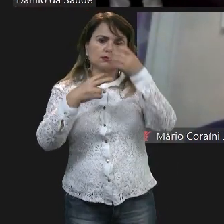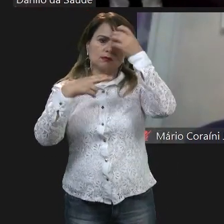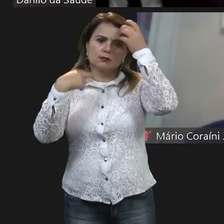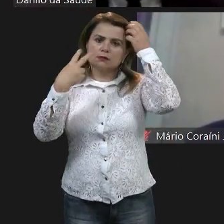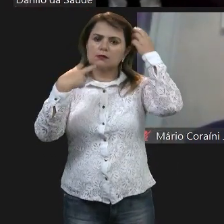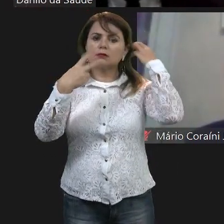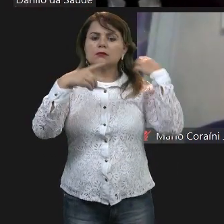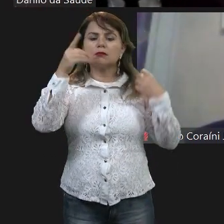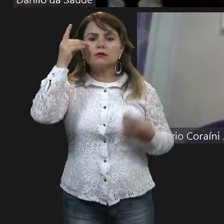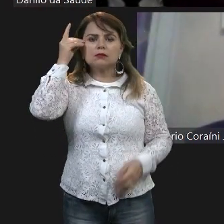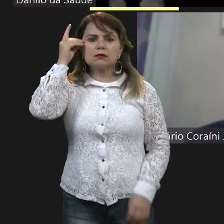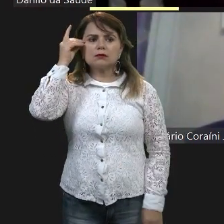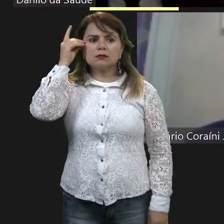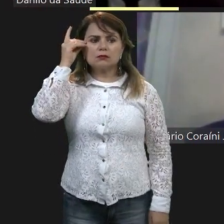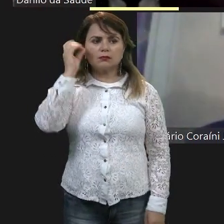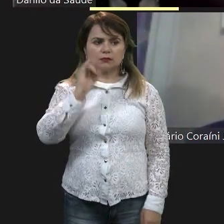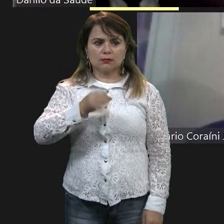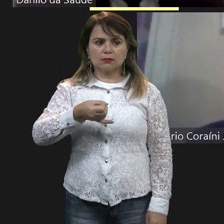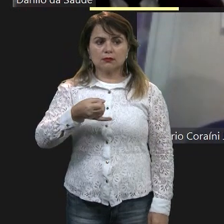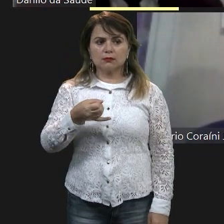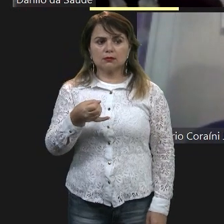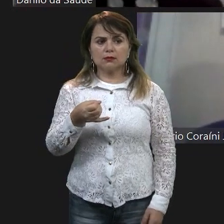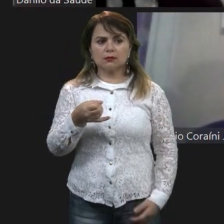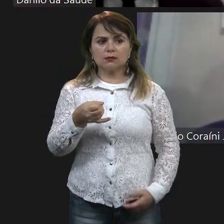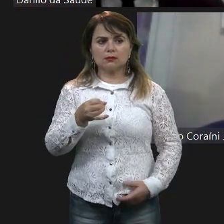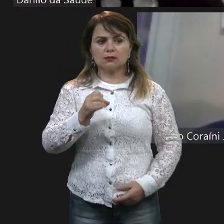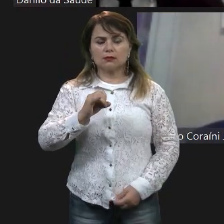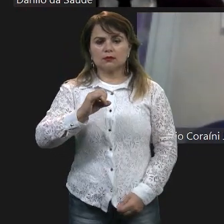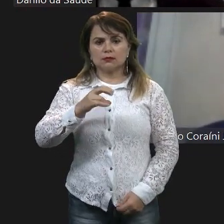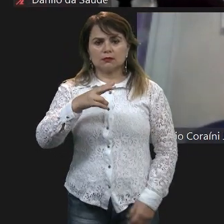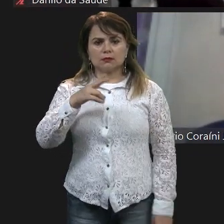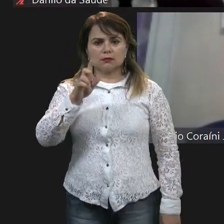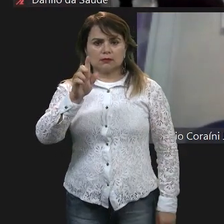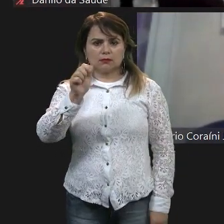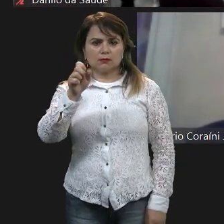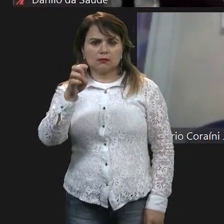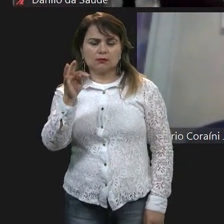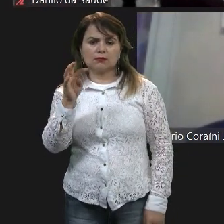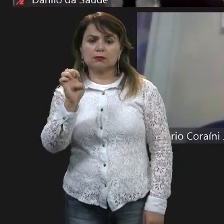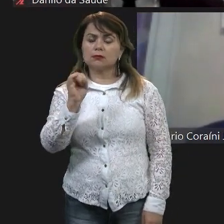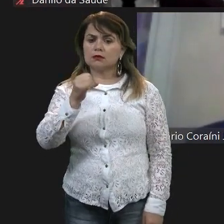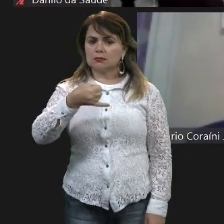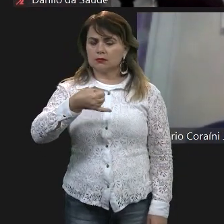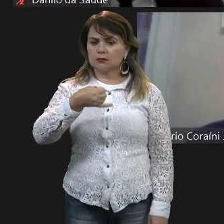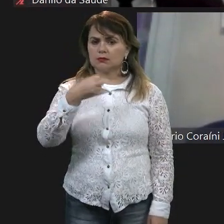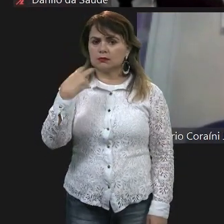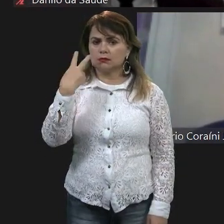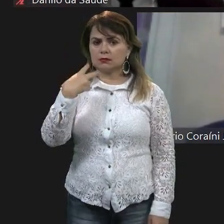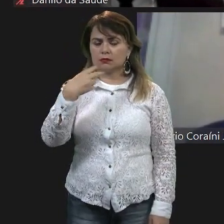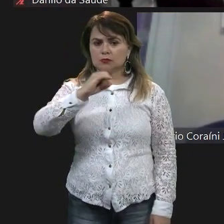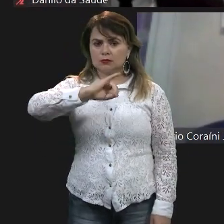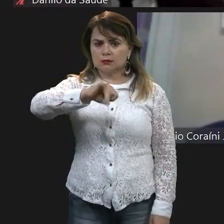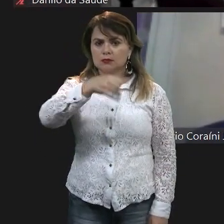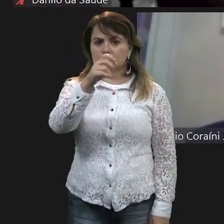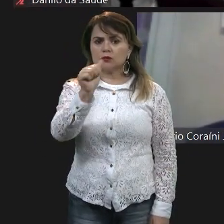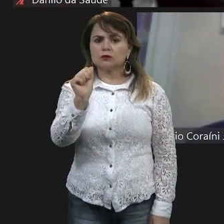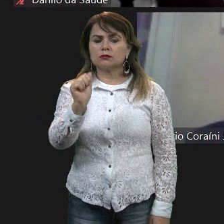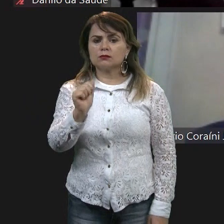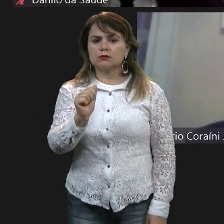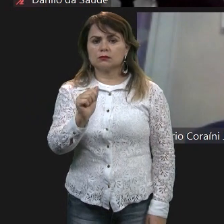Vereador Danilo da Saúde. Sim. Vereador Ivan do Galete. Sim. Vereador João do Bar.